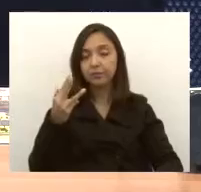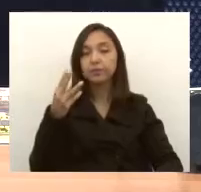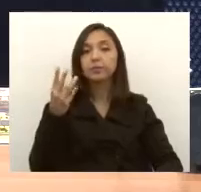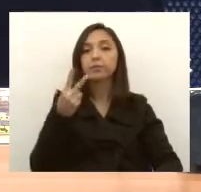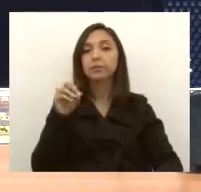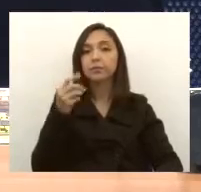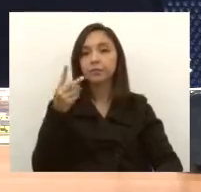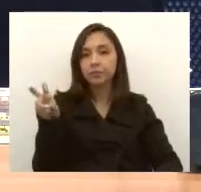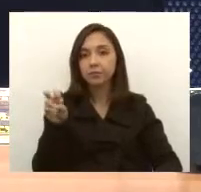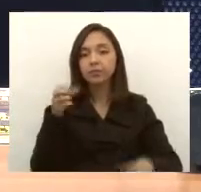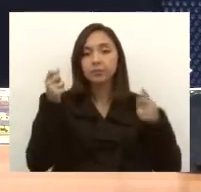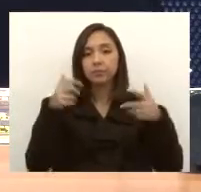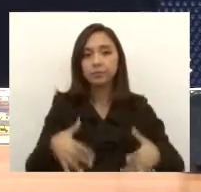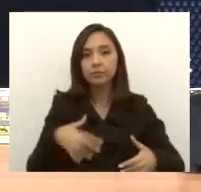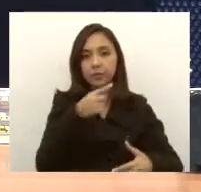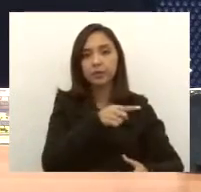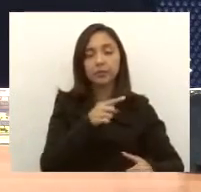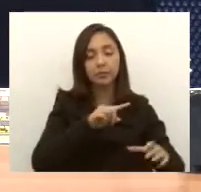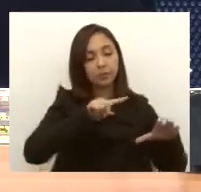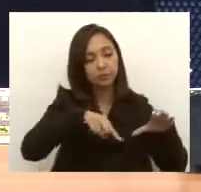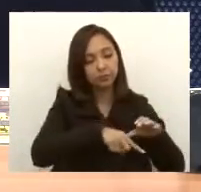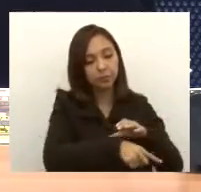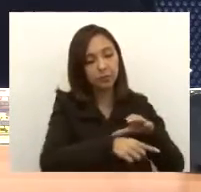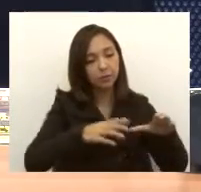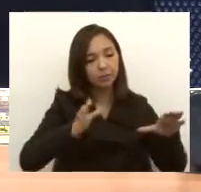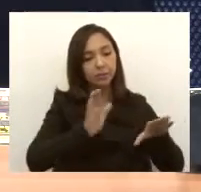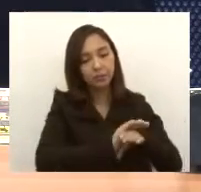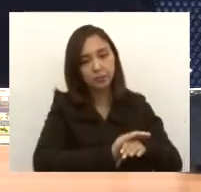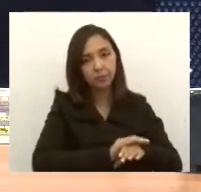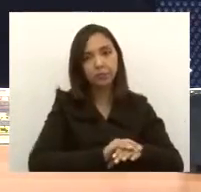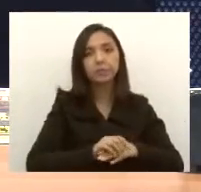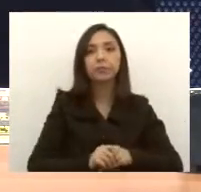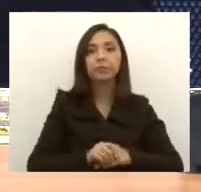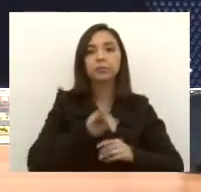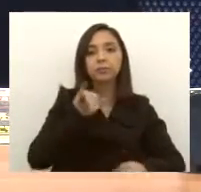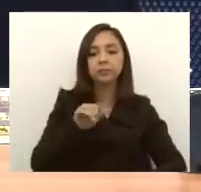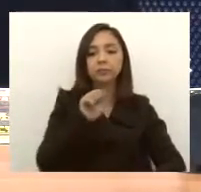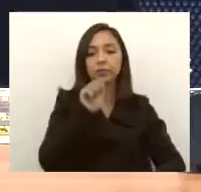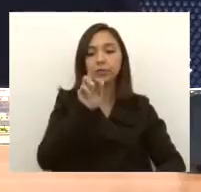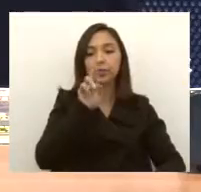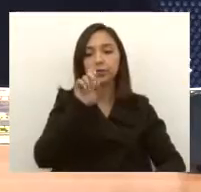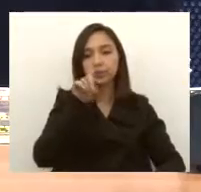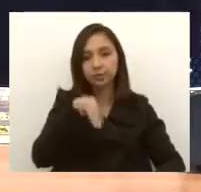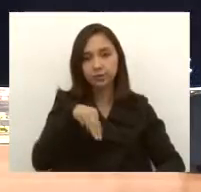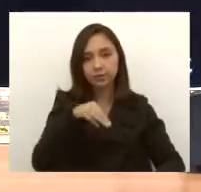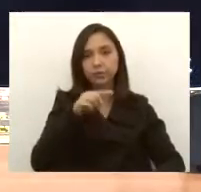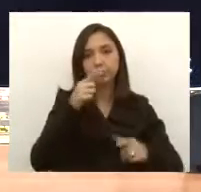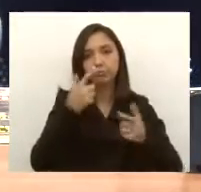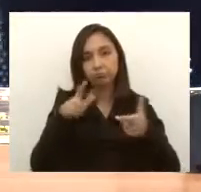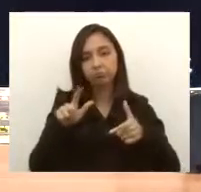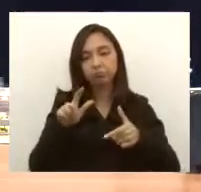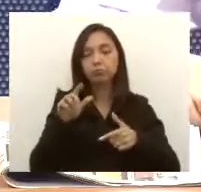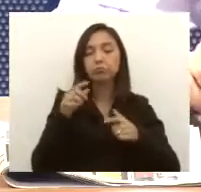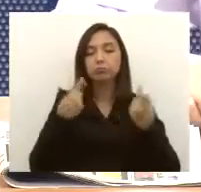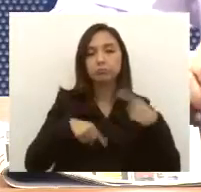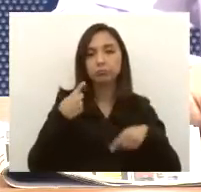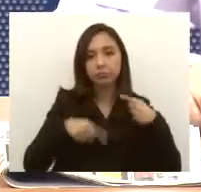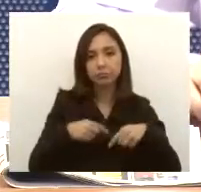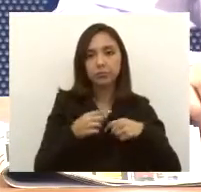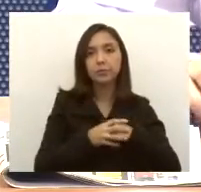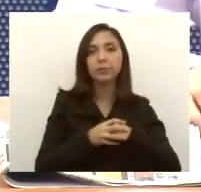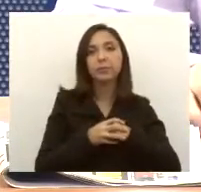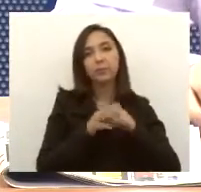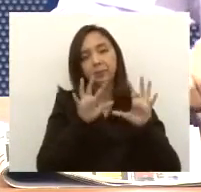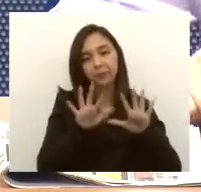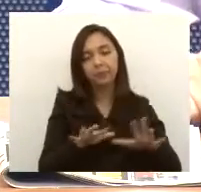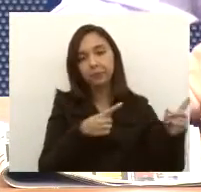ao envio de comando Tapa Buraco na rua Albino Antônio Testai, no Jardim Testai, ator João Barbosa. Em discussão, encerrada a discussão. Em votação, os vereadores favoráveis